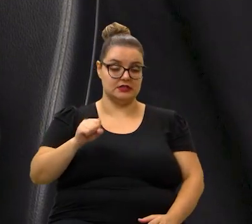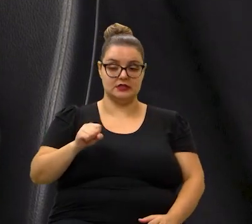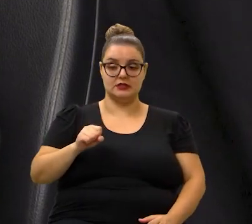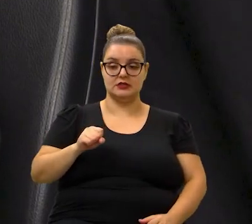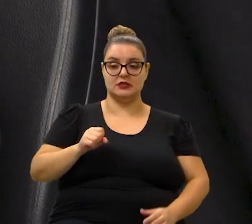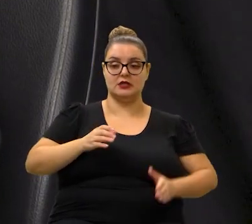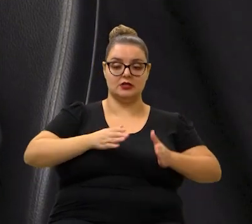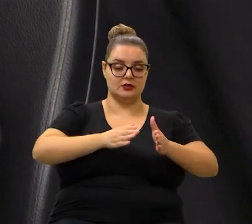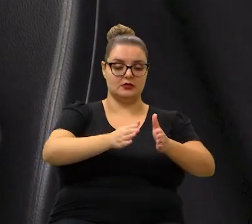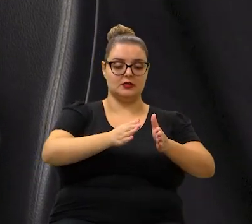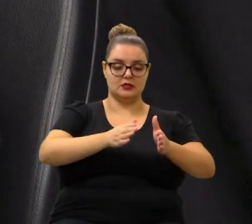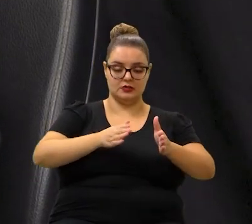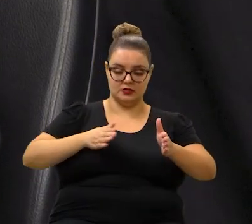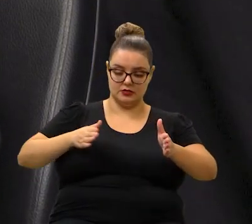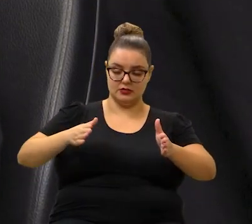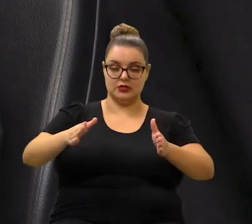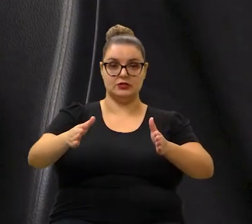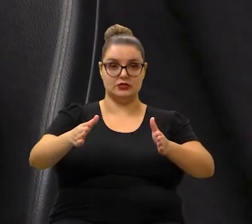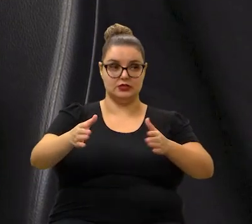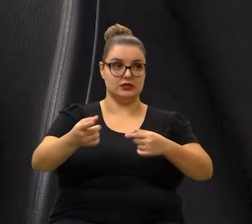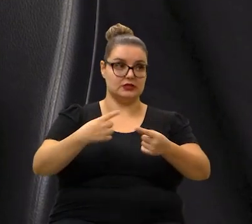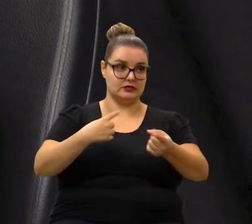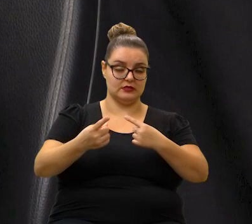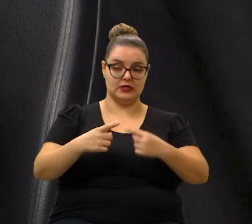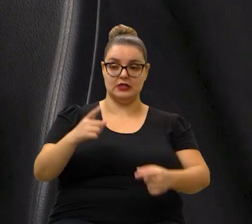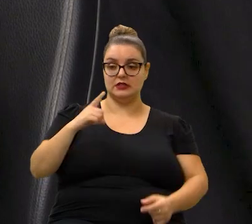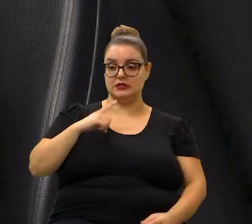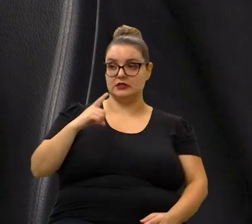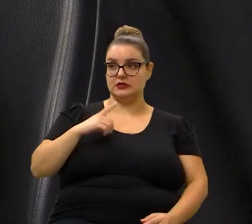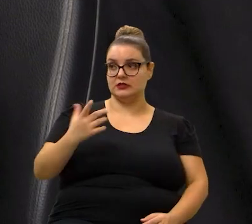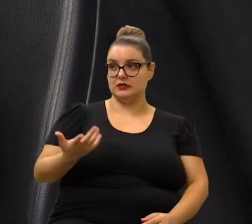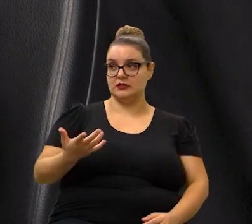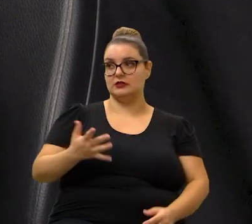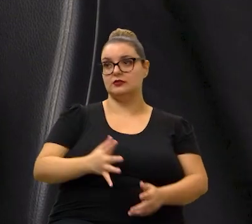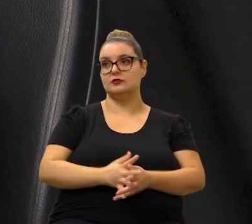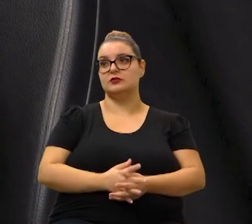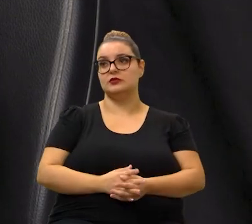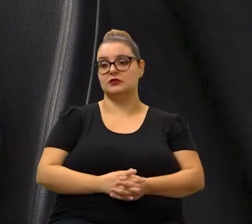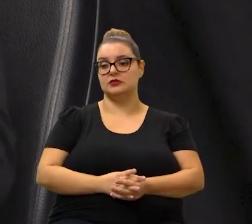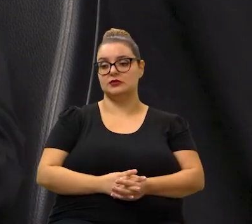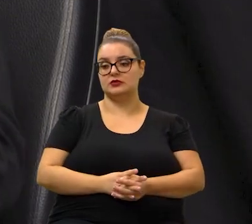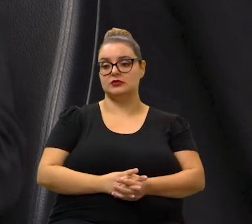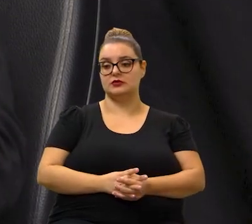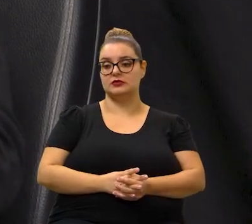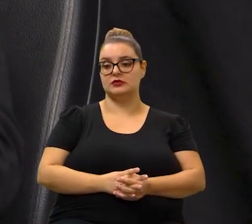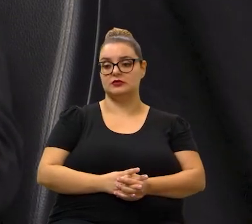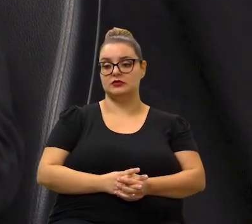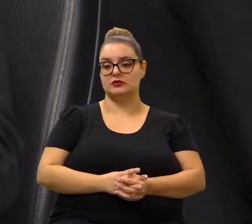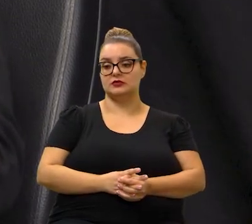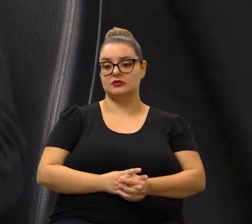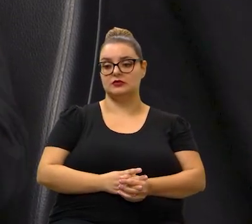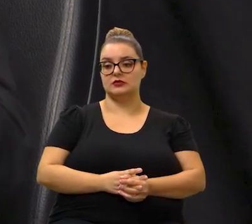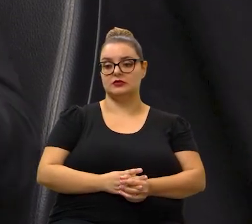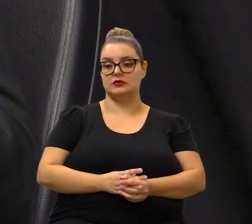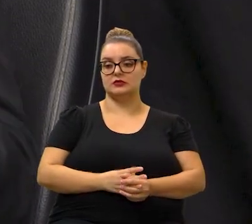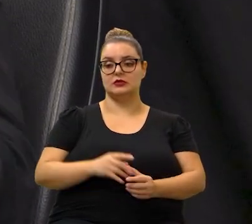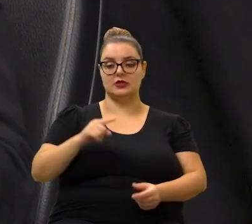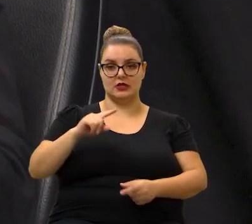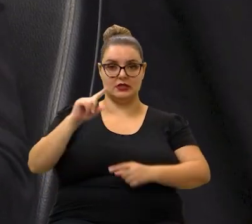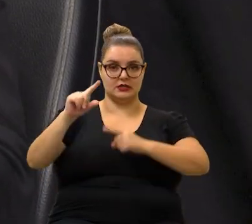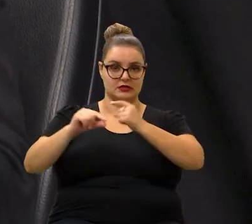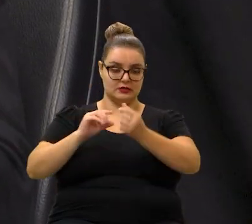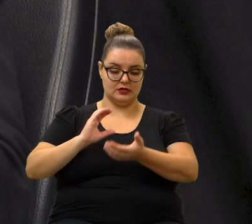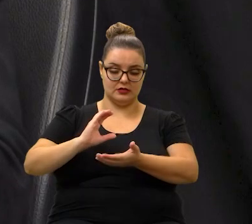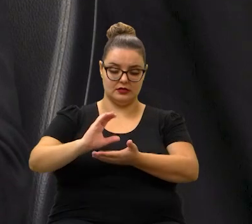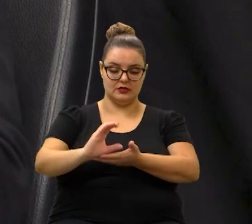a duplicação desta avenida nós temos eh essa emenda Desculpa essa verba